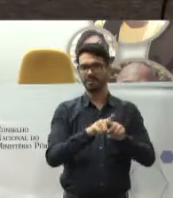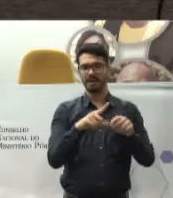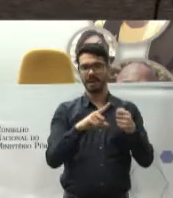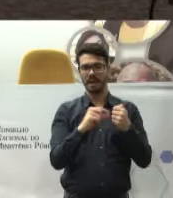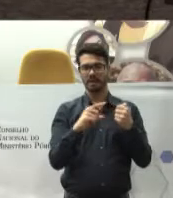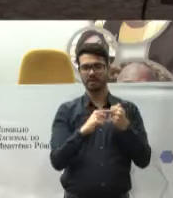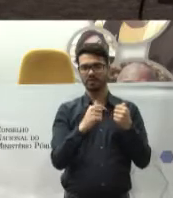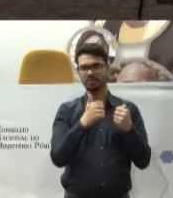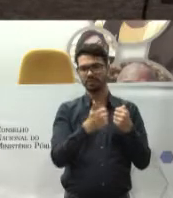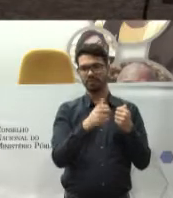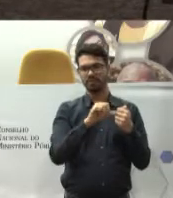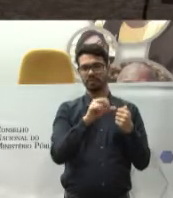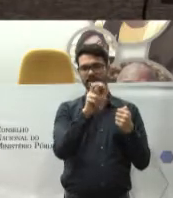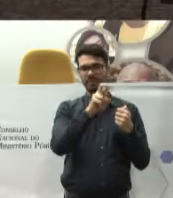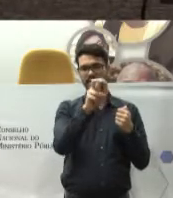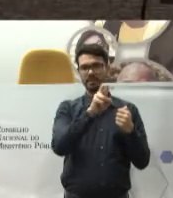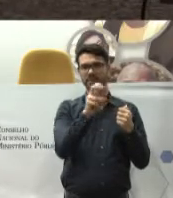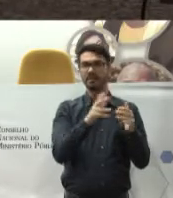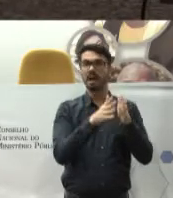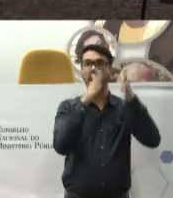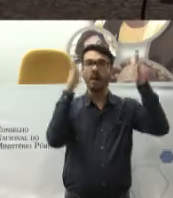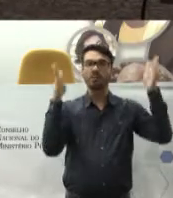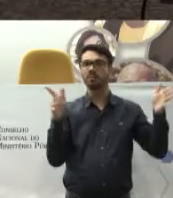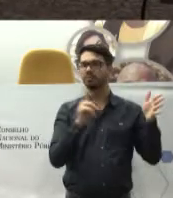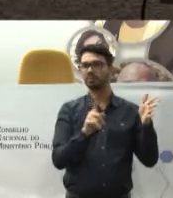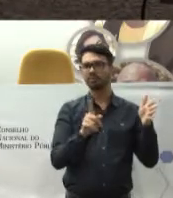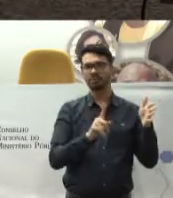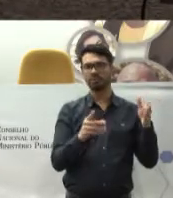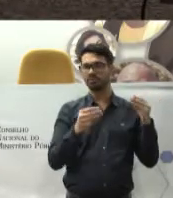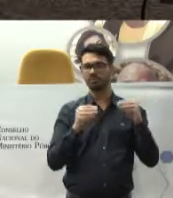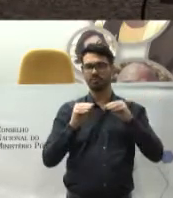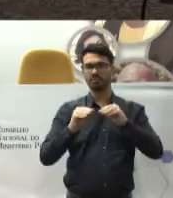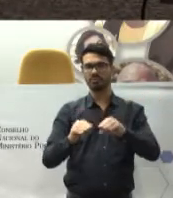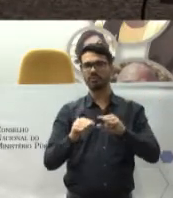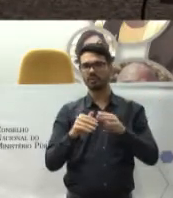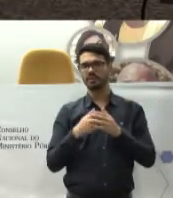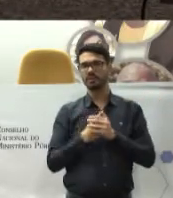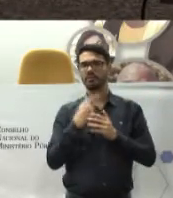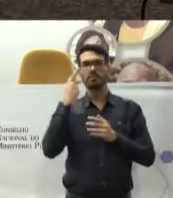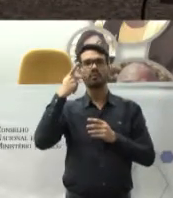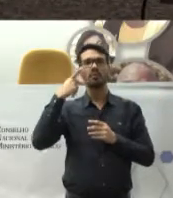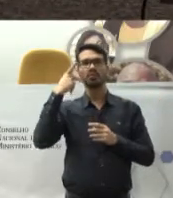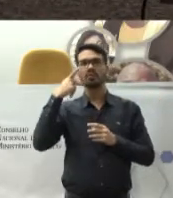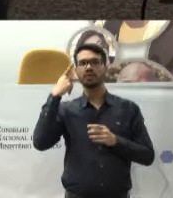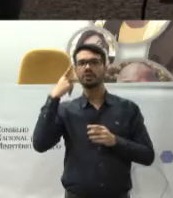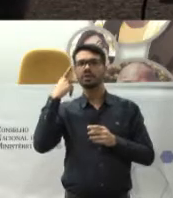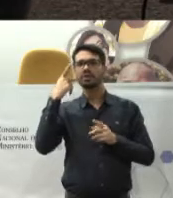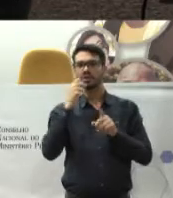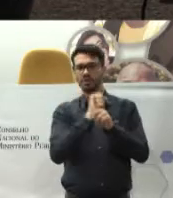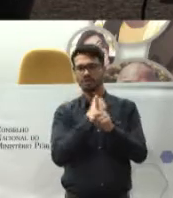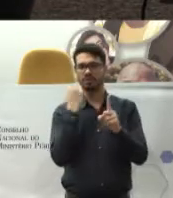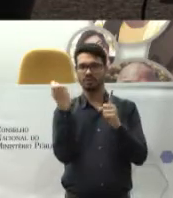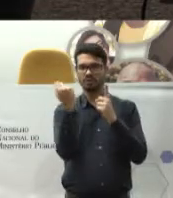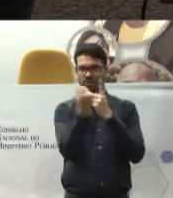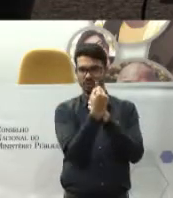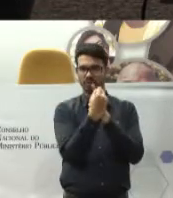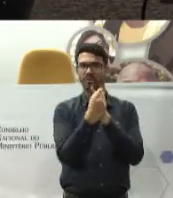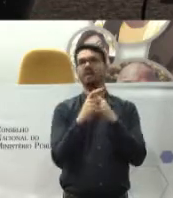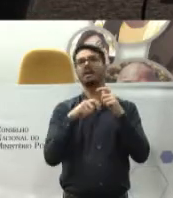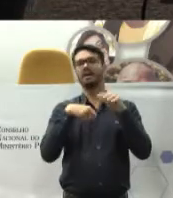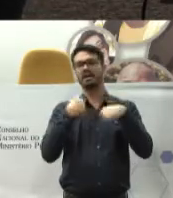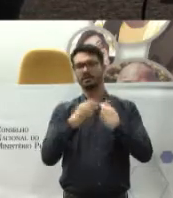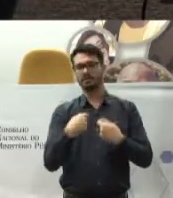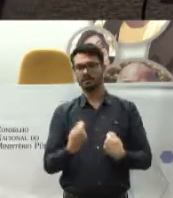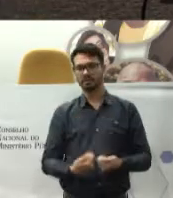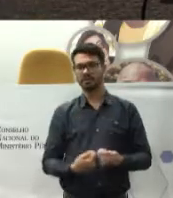artigo 195 de uma forma ampla. Não se colocava a questão das políticas sociais e econômicas que